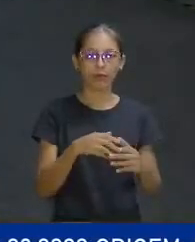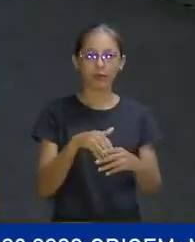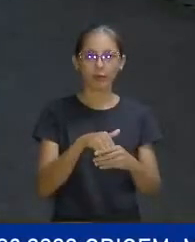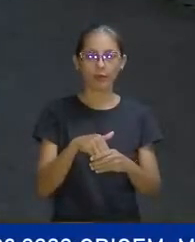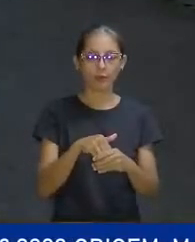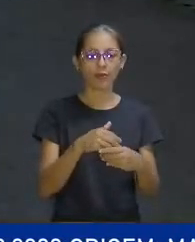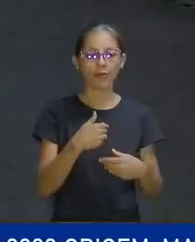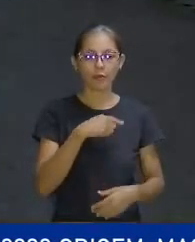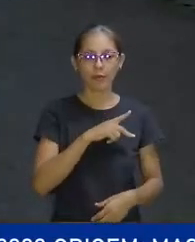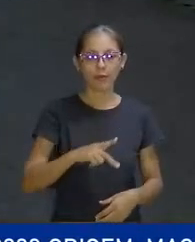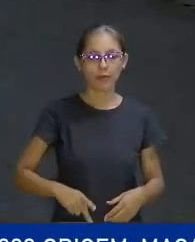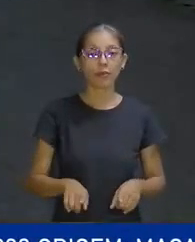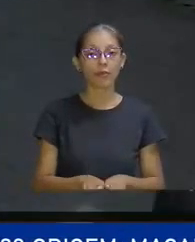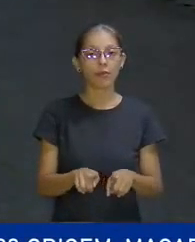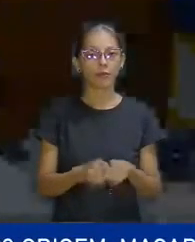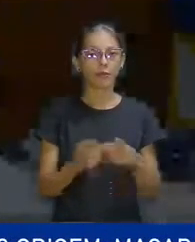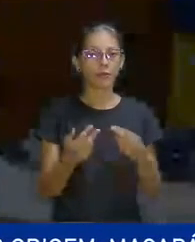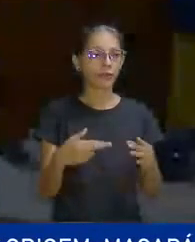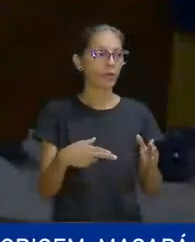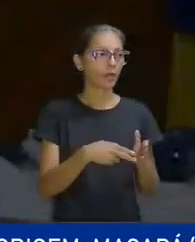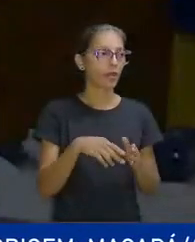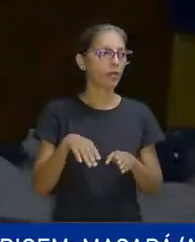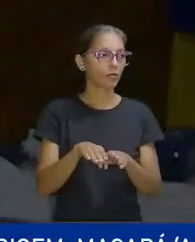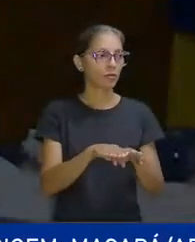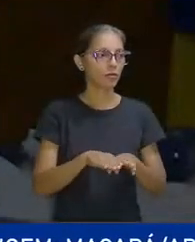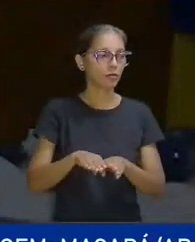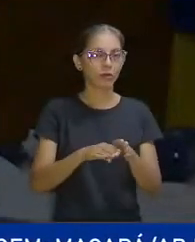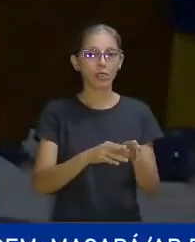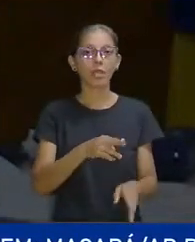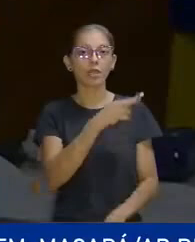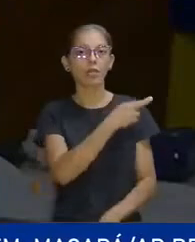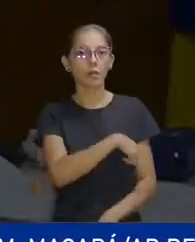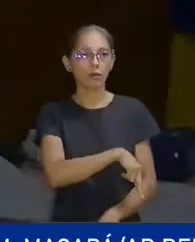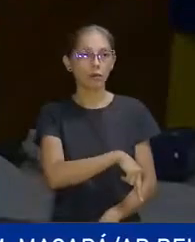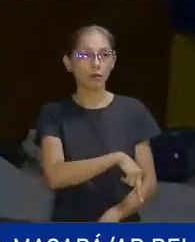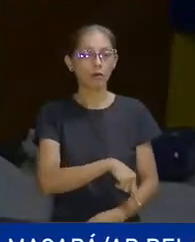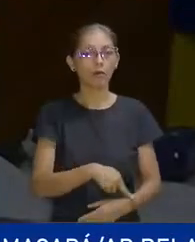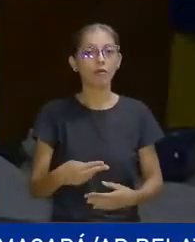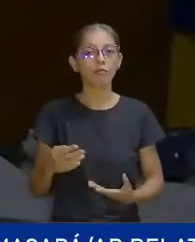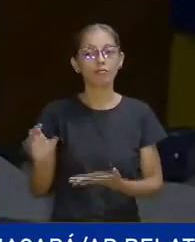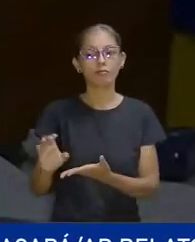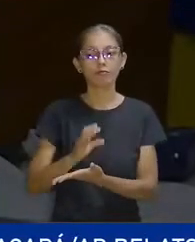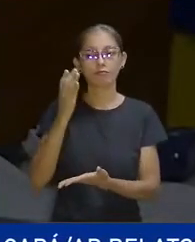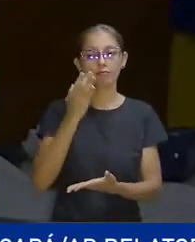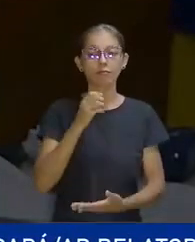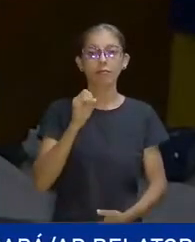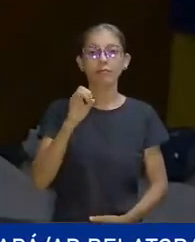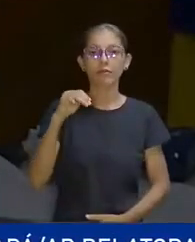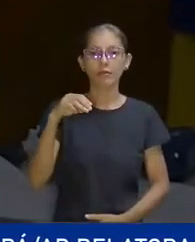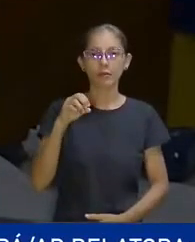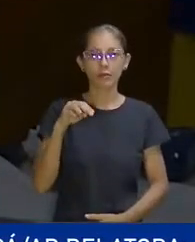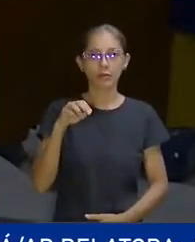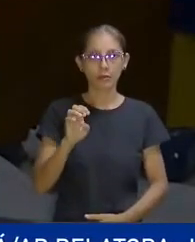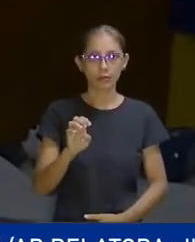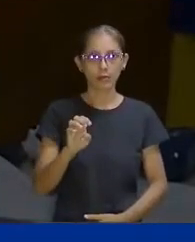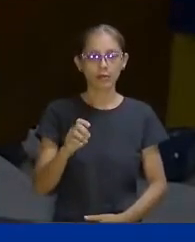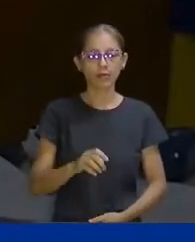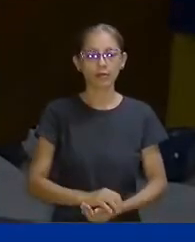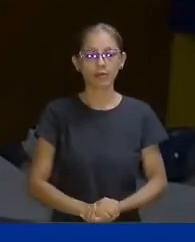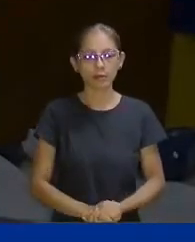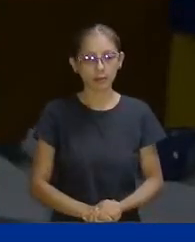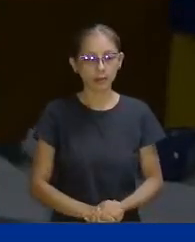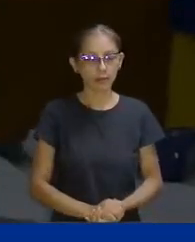Amapá, unanimidade, desaprovou as contas de Simone Vidal da Silva, referente às eleições de 2022, nos termos do voto da